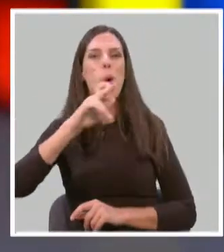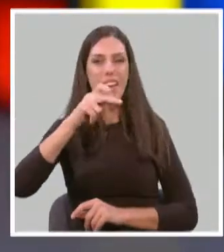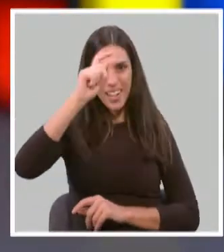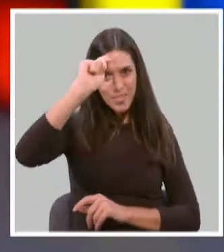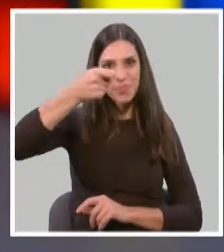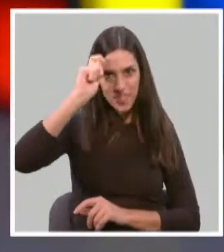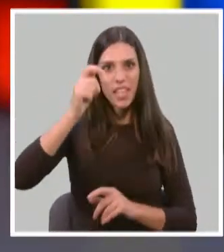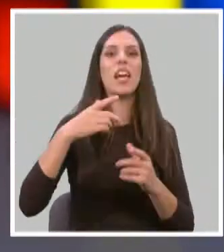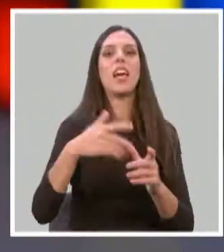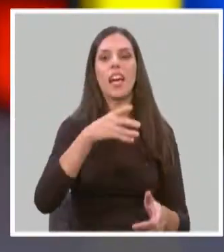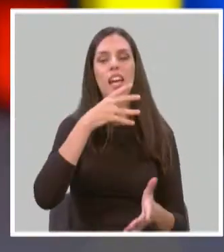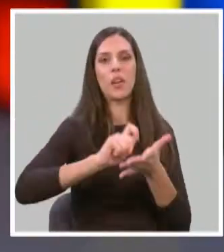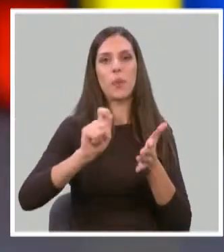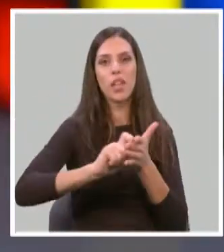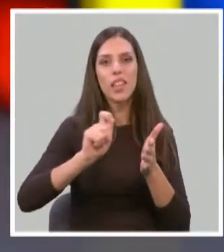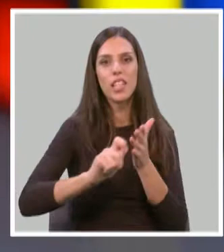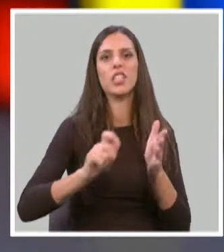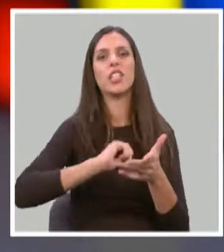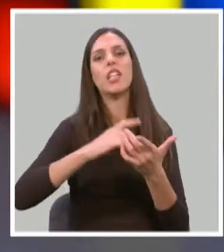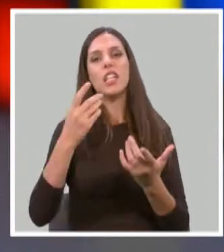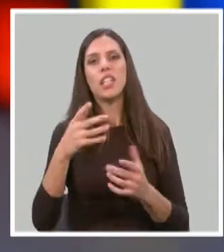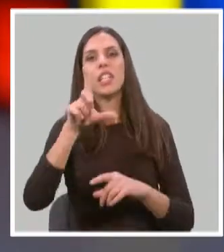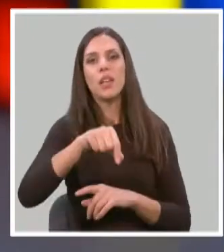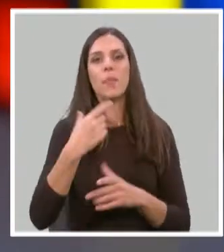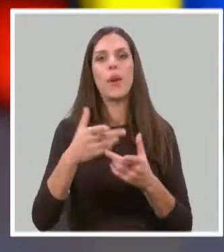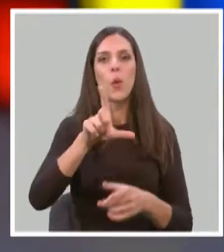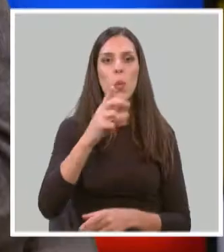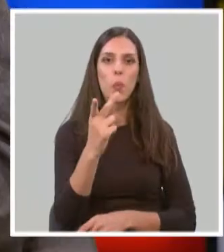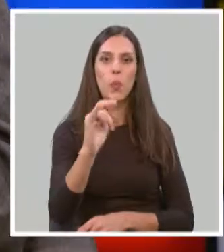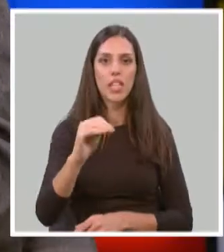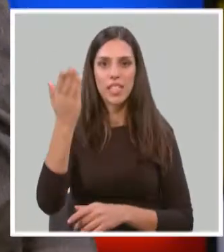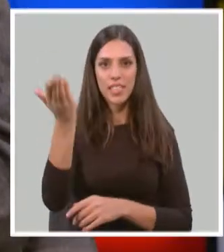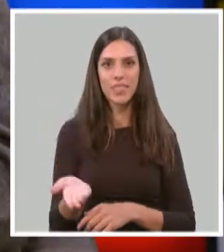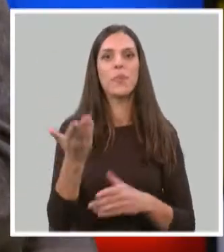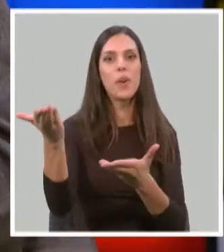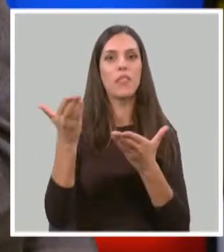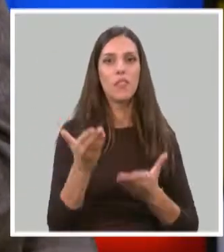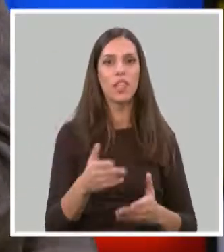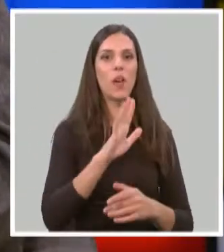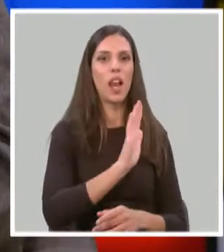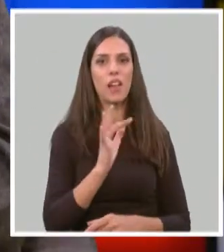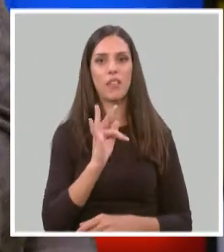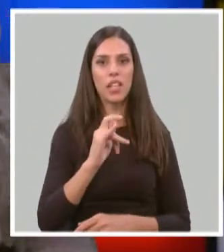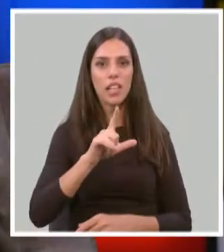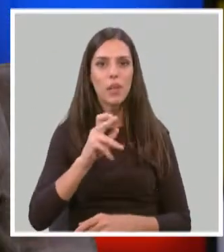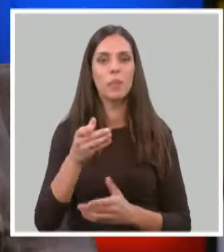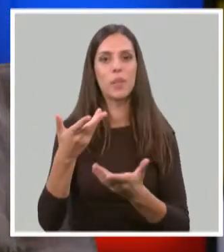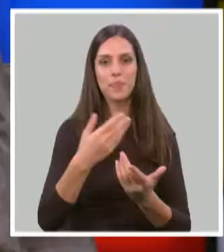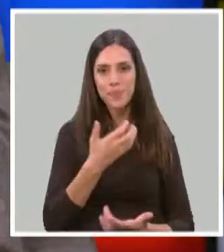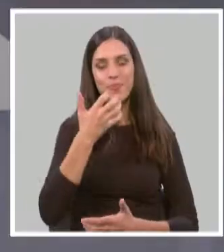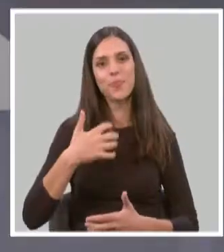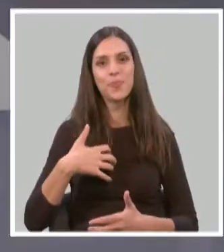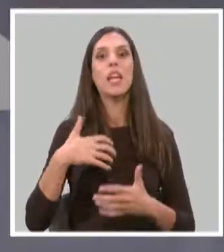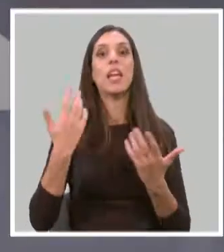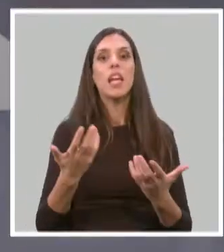argumentista, escritor, apresentador e também humorista. Temos connosco Luís Filipe Borges. Olá, Luís. Bem-vindo ao Panorâmica. Filipe, é um prazer.